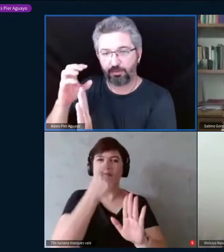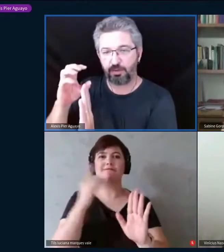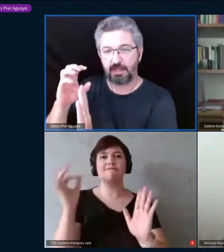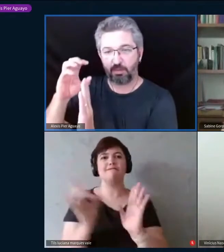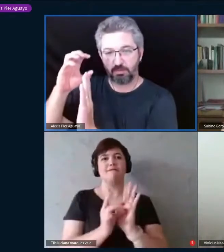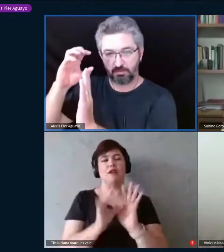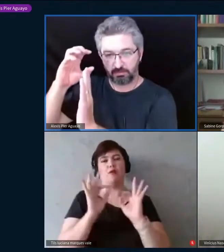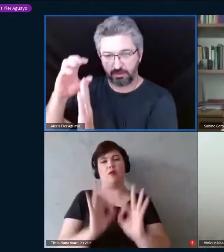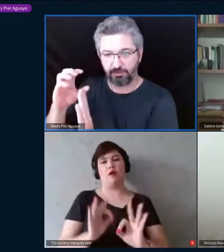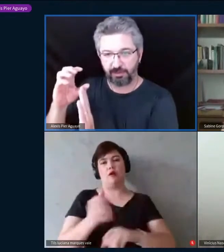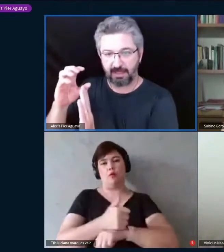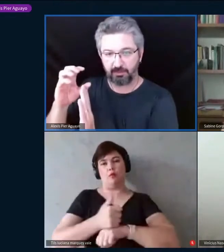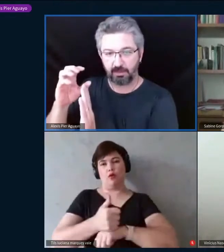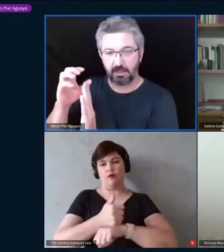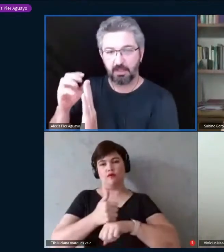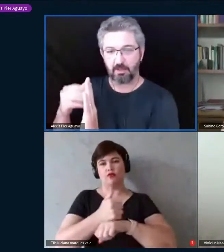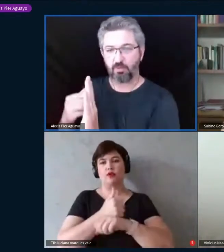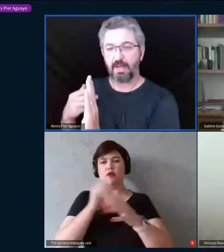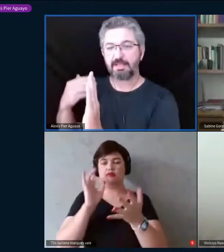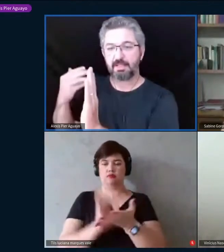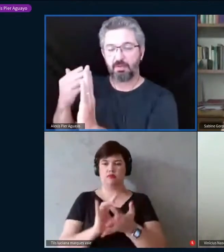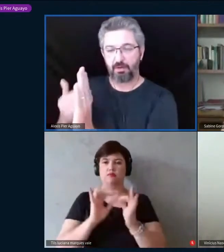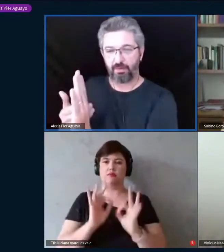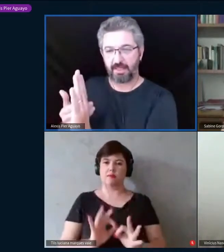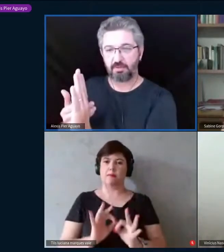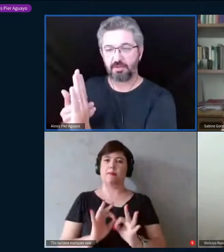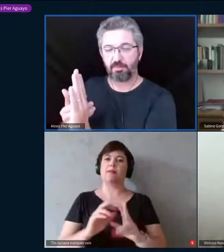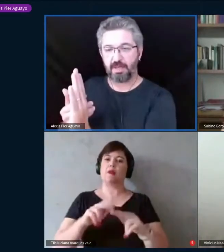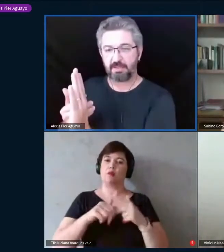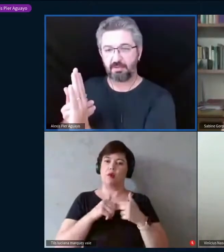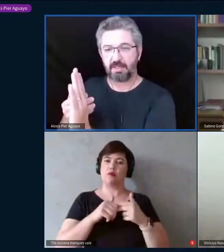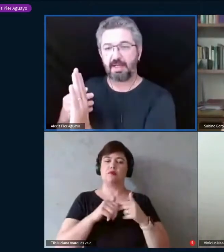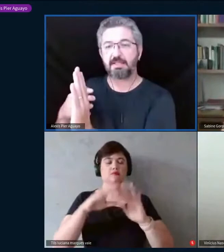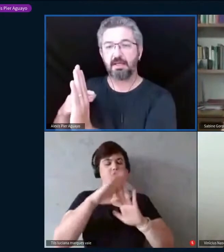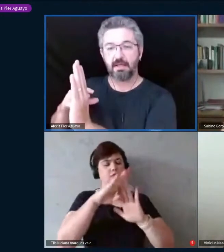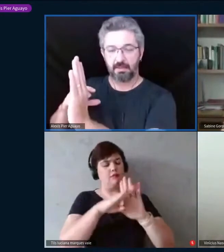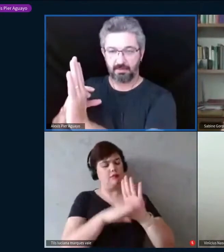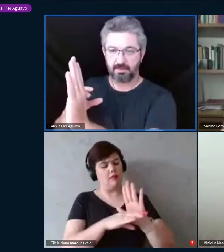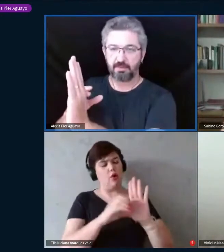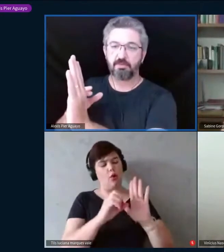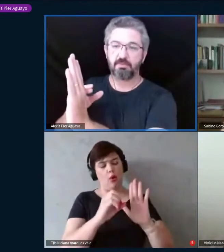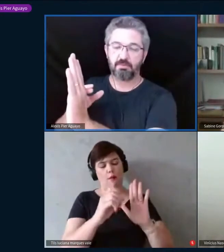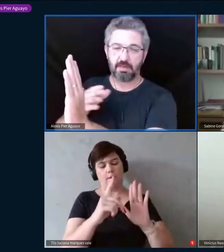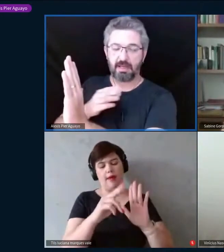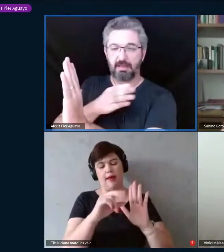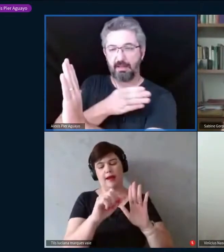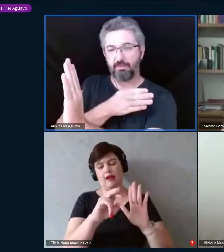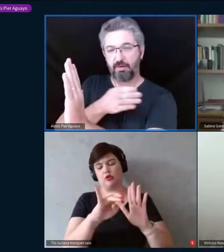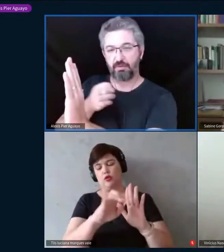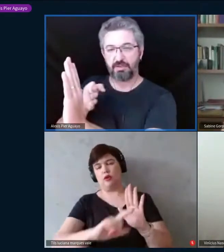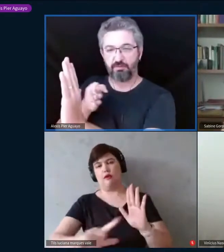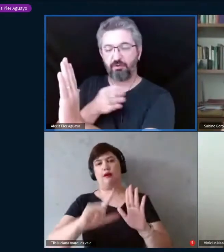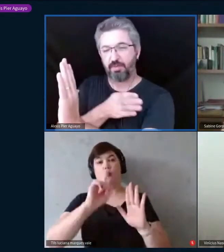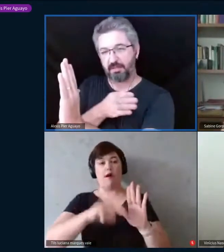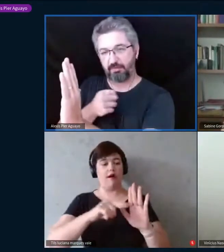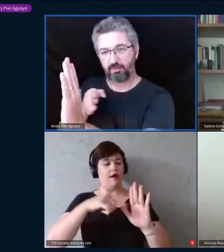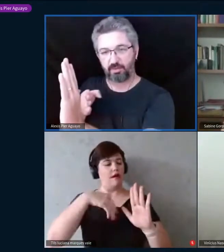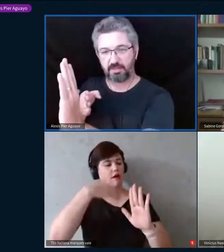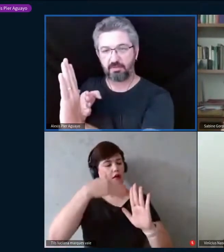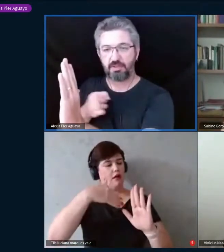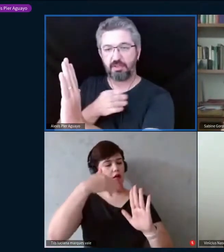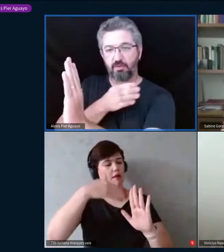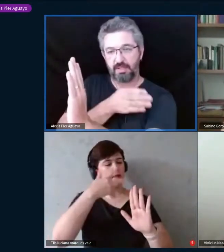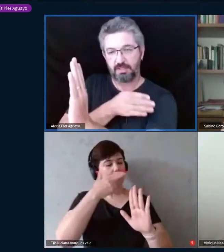é o do profissional de fato, com essas qualificações operacionais, que são o